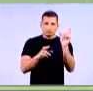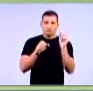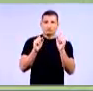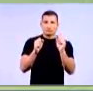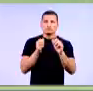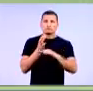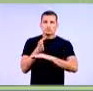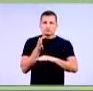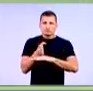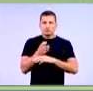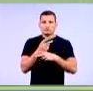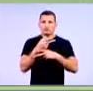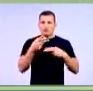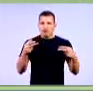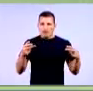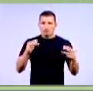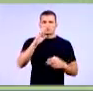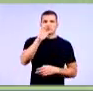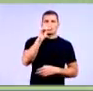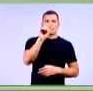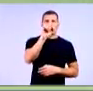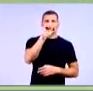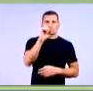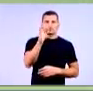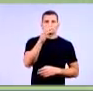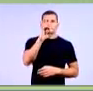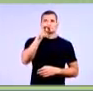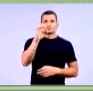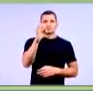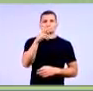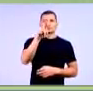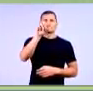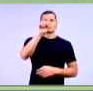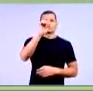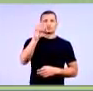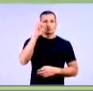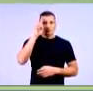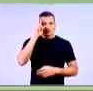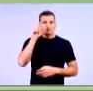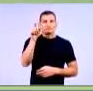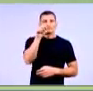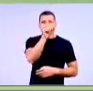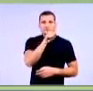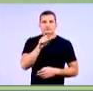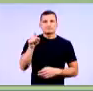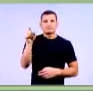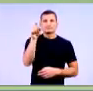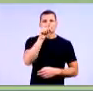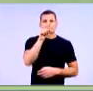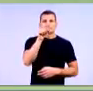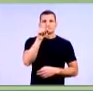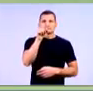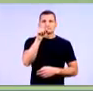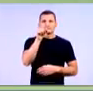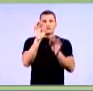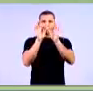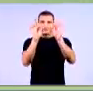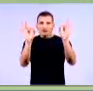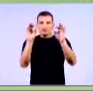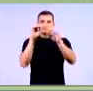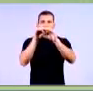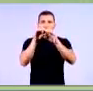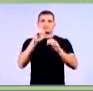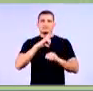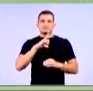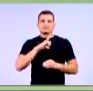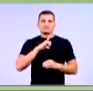O que é o caso de uso? É aquela elipse, né? Então aquela elipsezinha com descrito dentro dela a ação que o